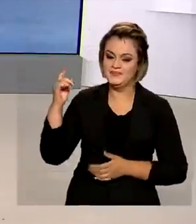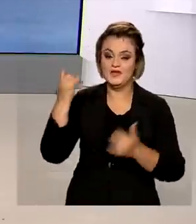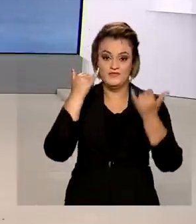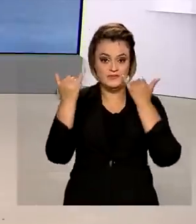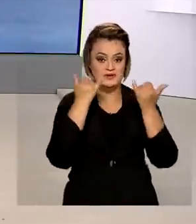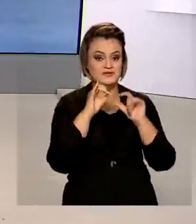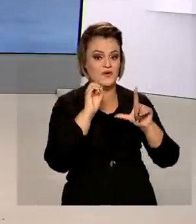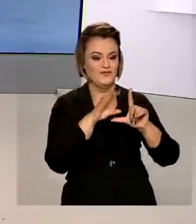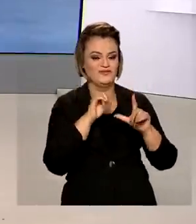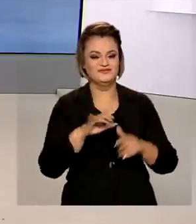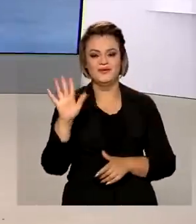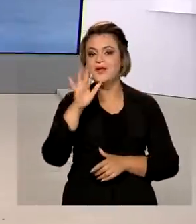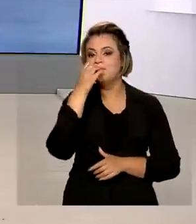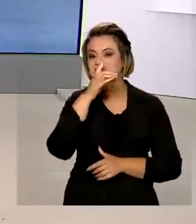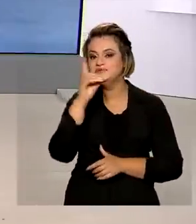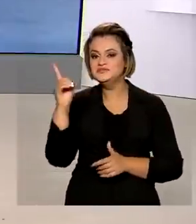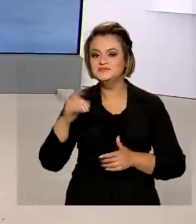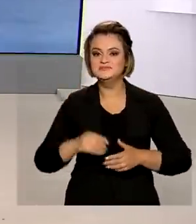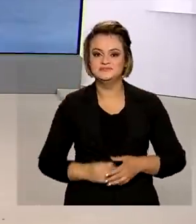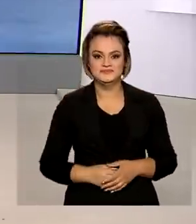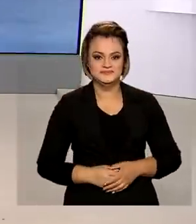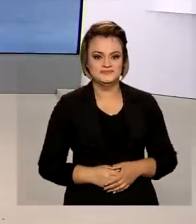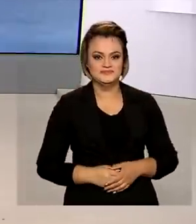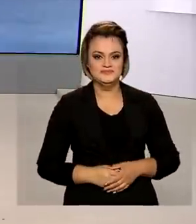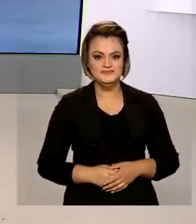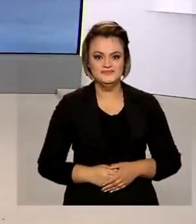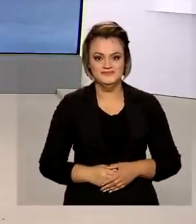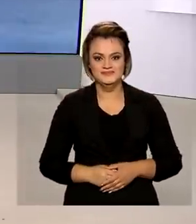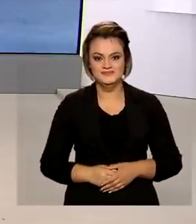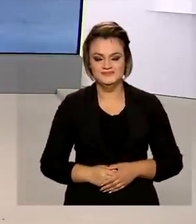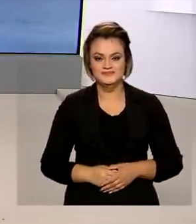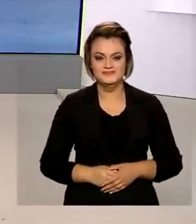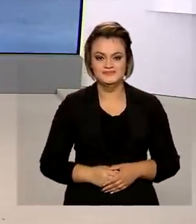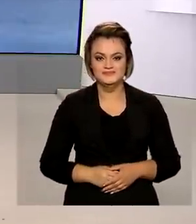ao vivo para a gente. Bom dia, Glauco.